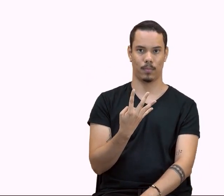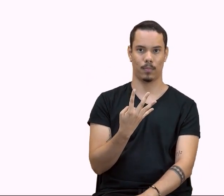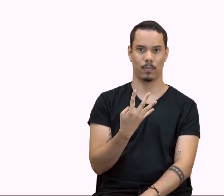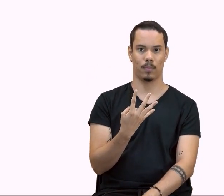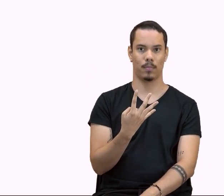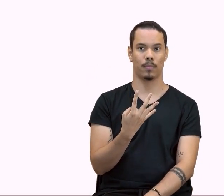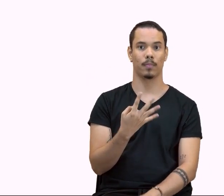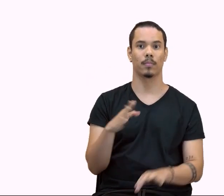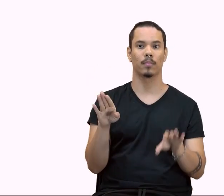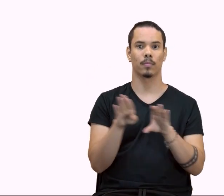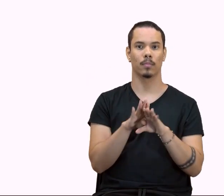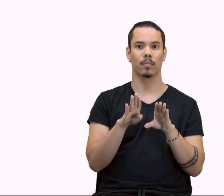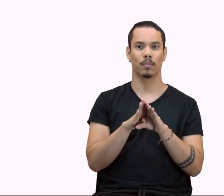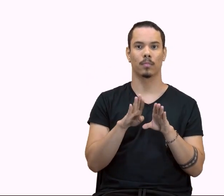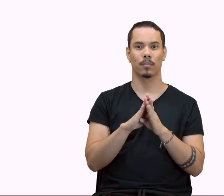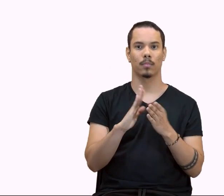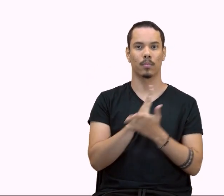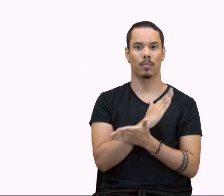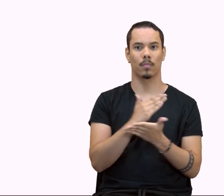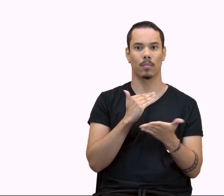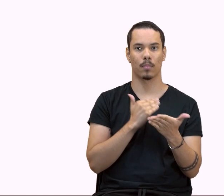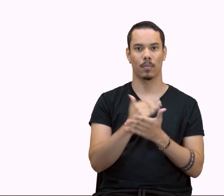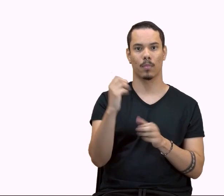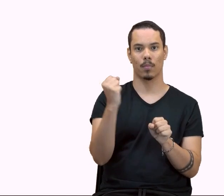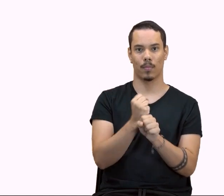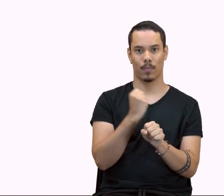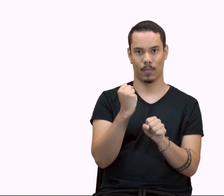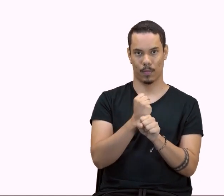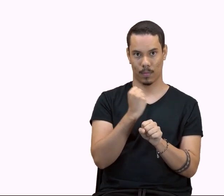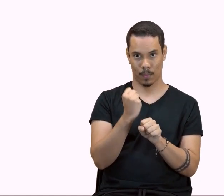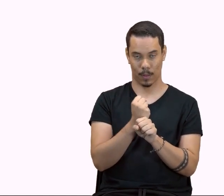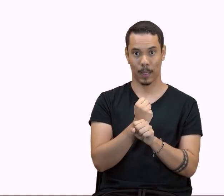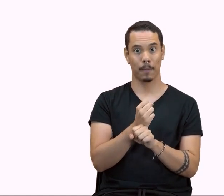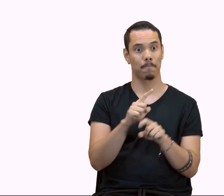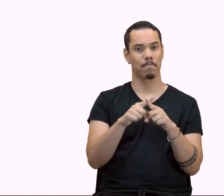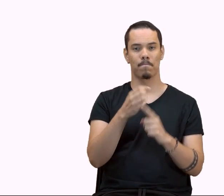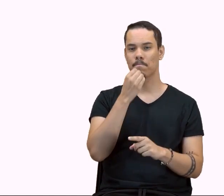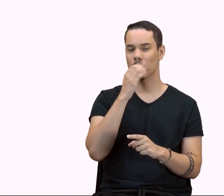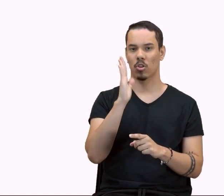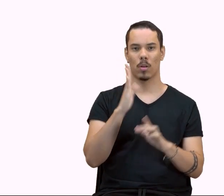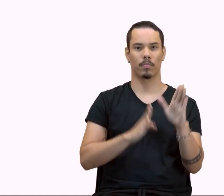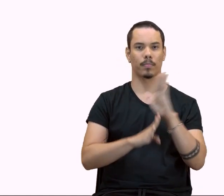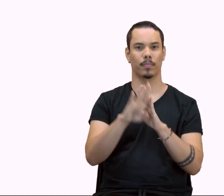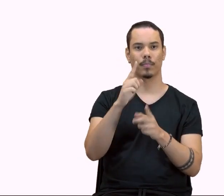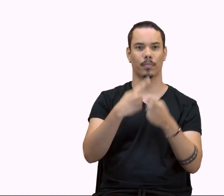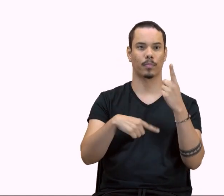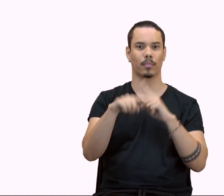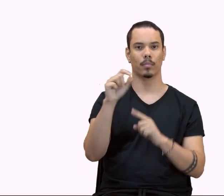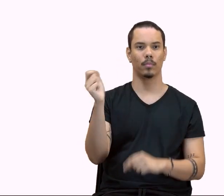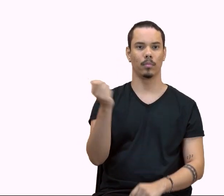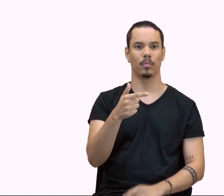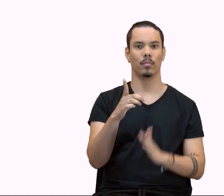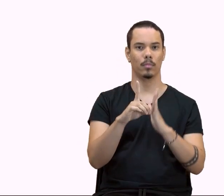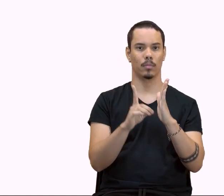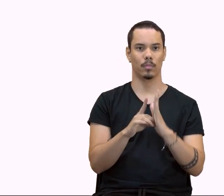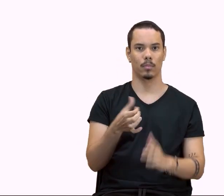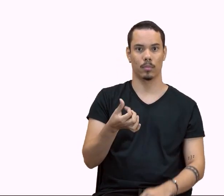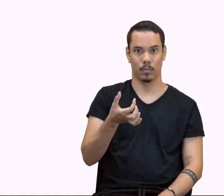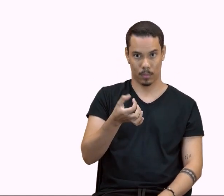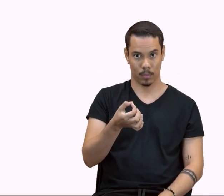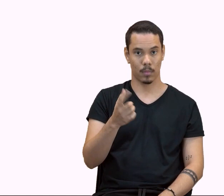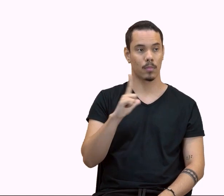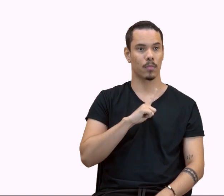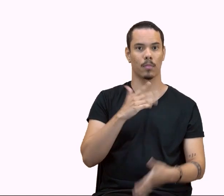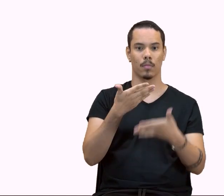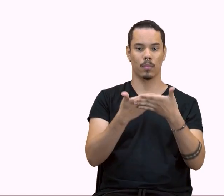Ainda, né, nos primórdios de sua construção aí, mas bem mais avançado do que na década de 60, né? Com certeza. Ela só era aberta mesmo no